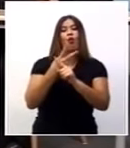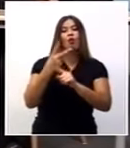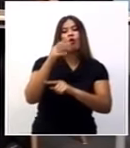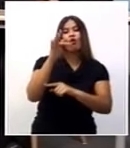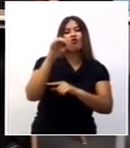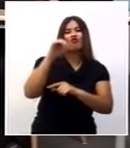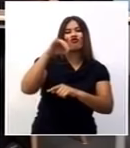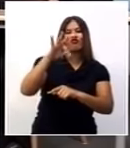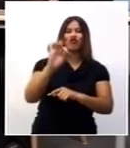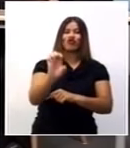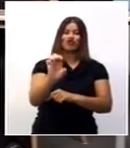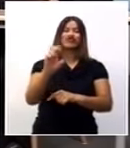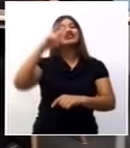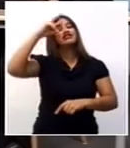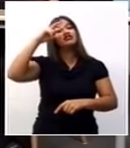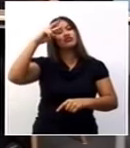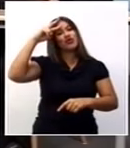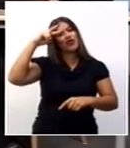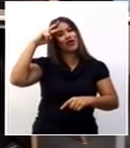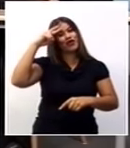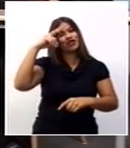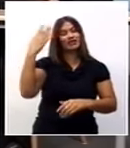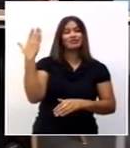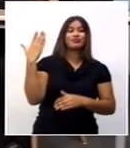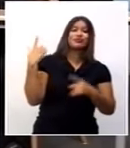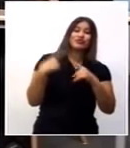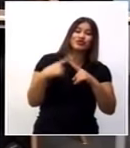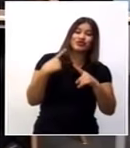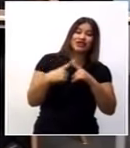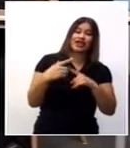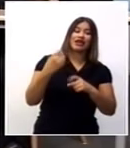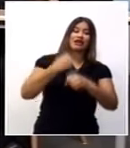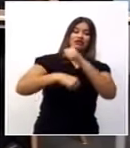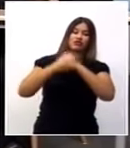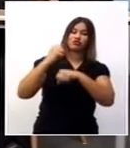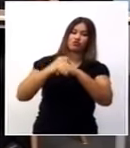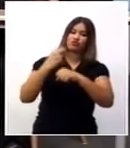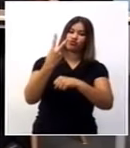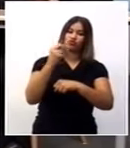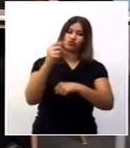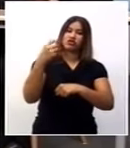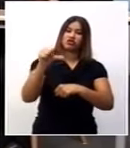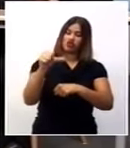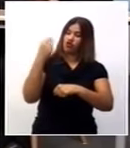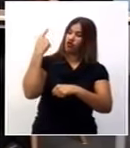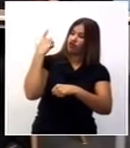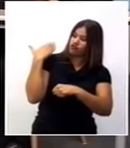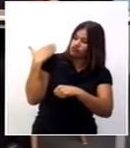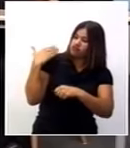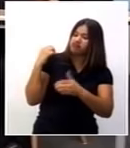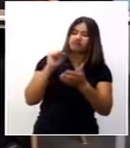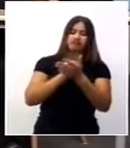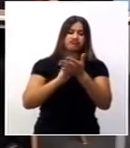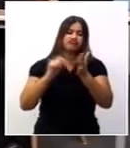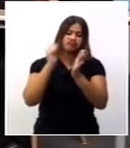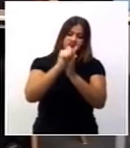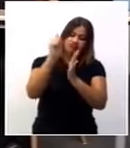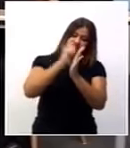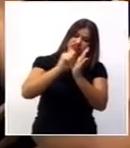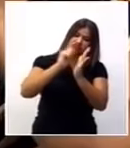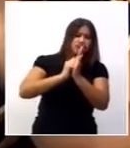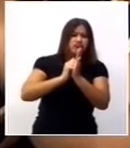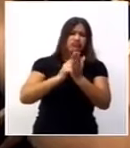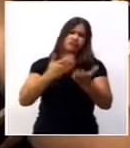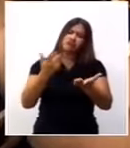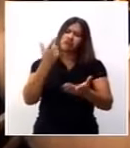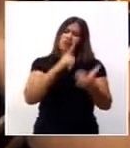um livro, esse é um livro que vocês trabalharam ano passado, vocês fizeram atividades neles. Esse é uma fonte histórica. Daqui a uns 5, 6,